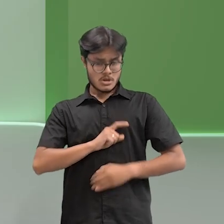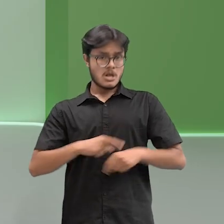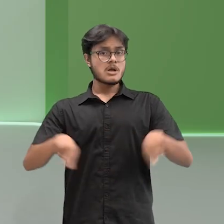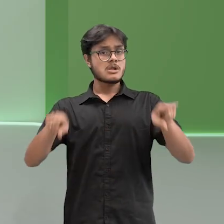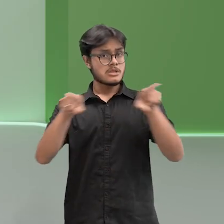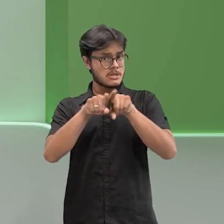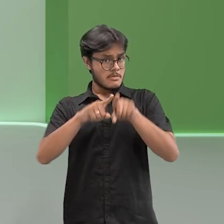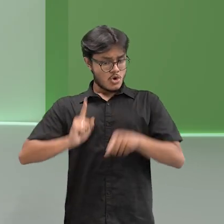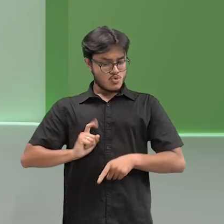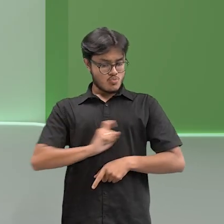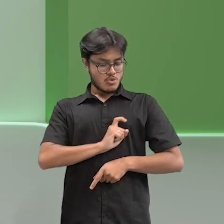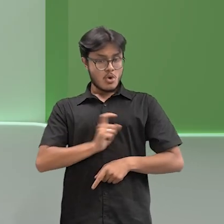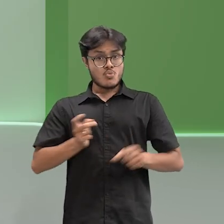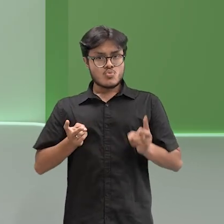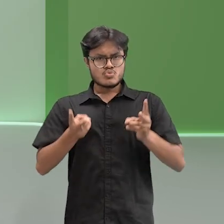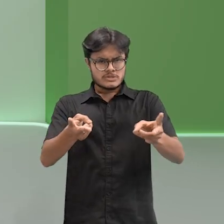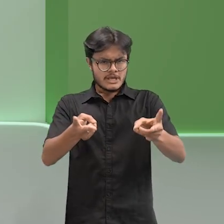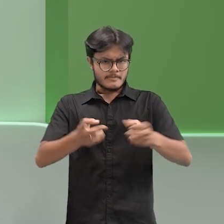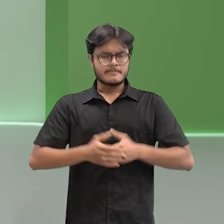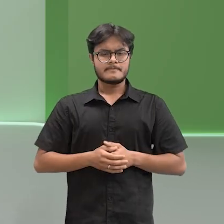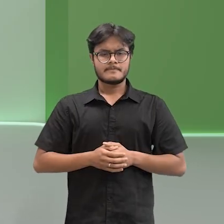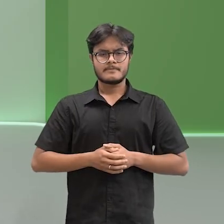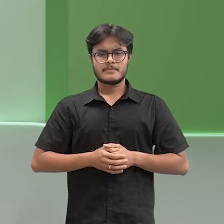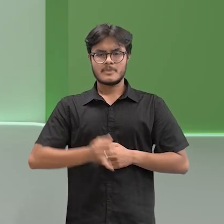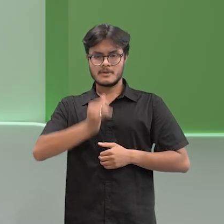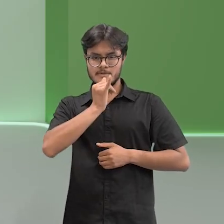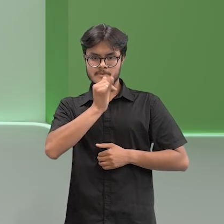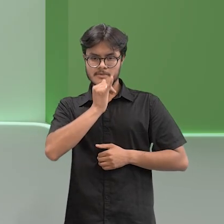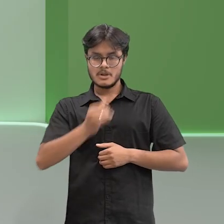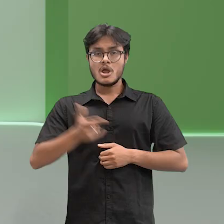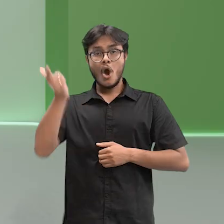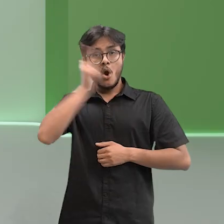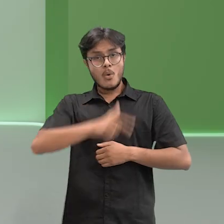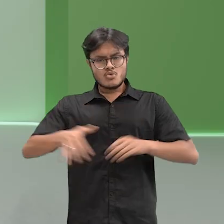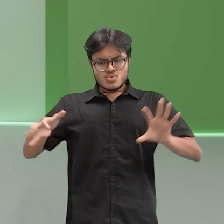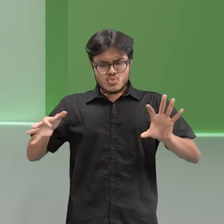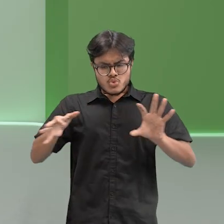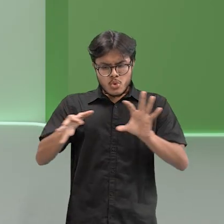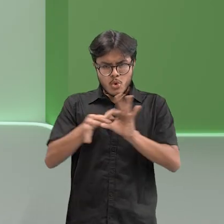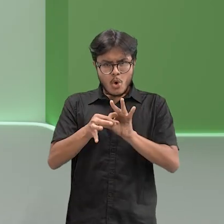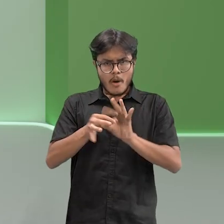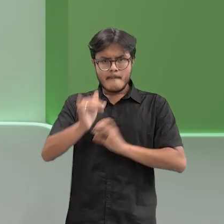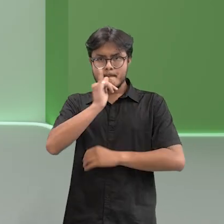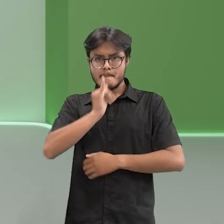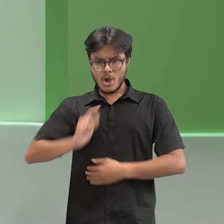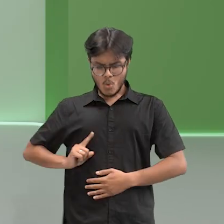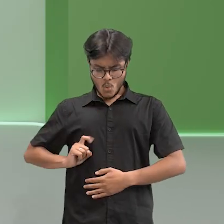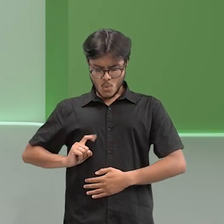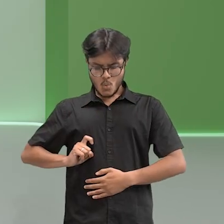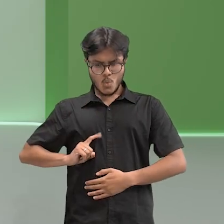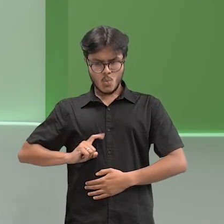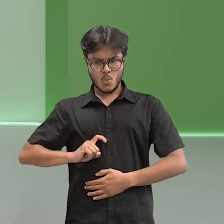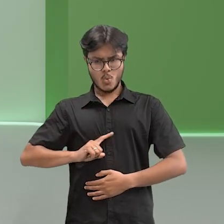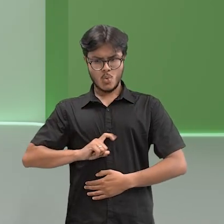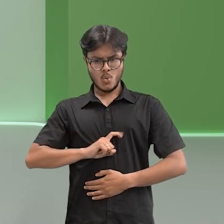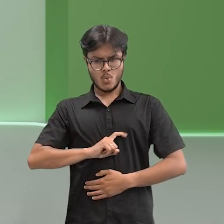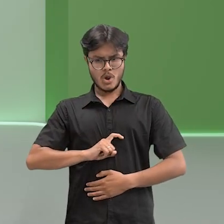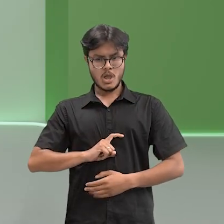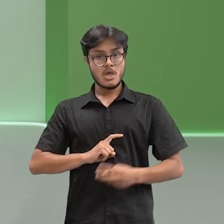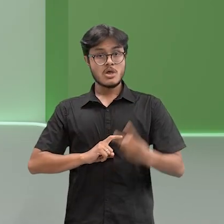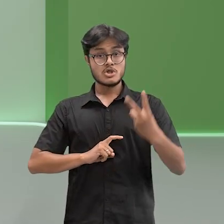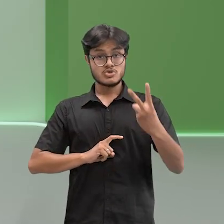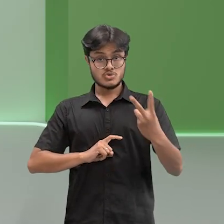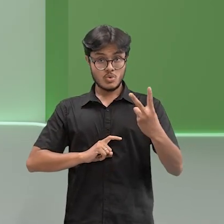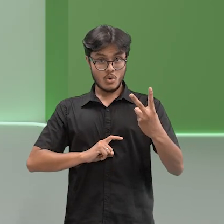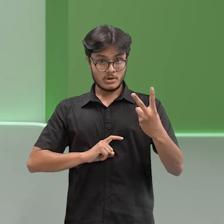hospedeiro definitivo. Quando nós temos um ciclo heteroxênico, que é quando o parasita necessita de 2 hospedeiros